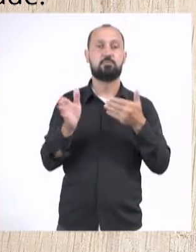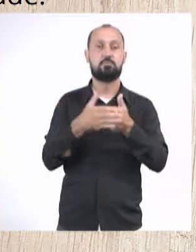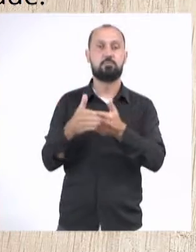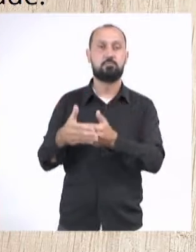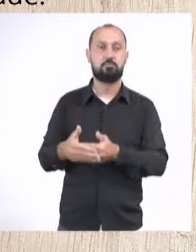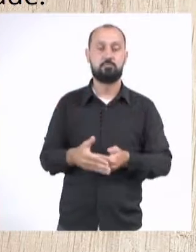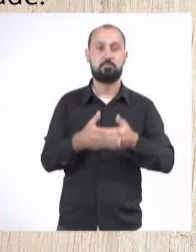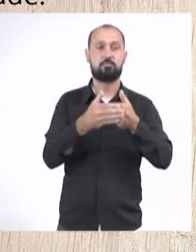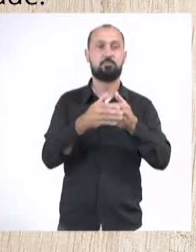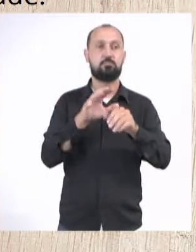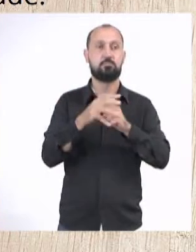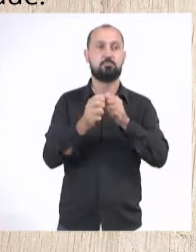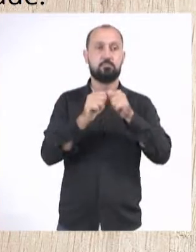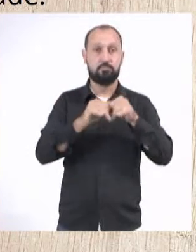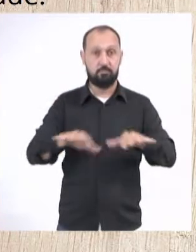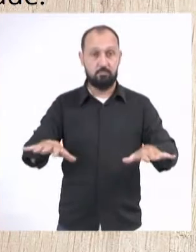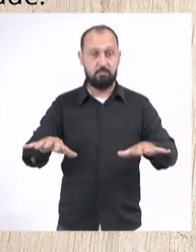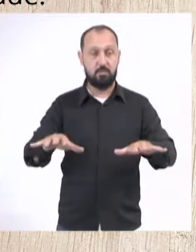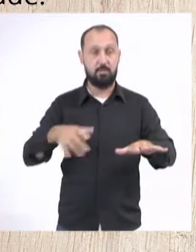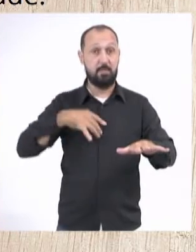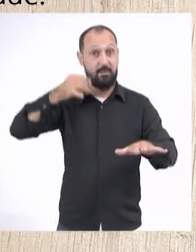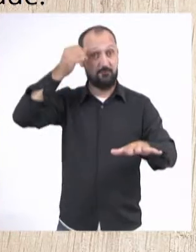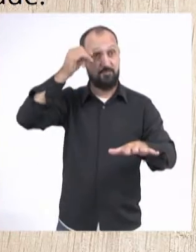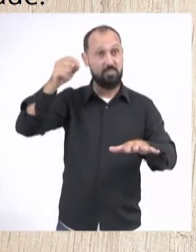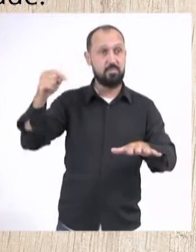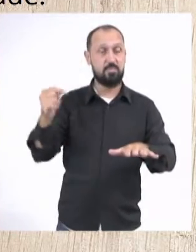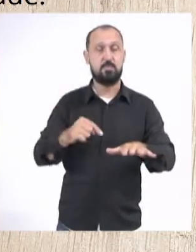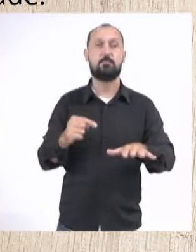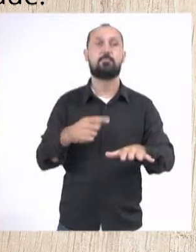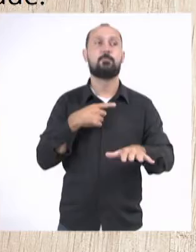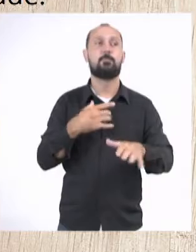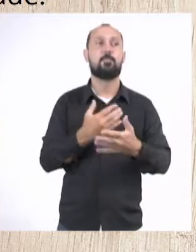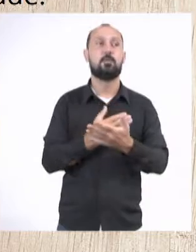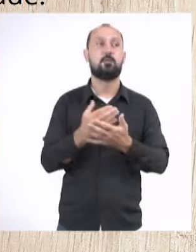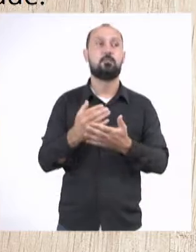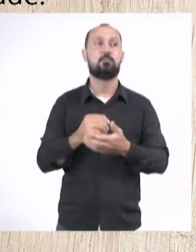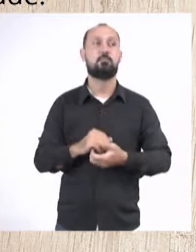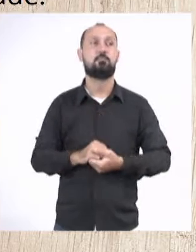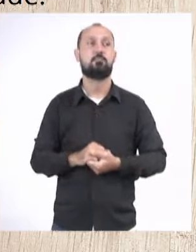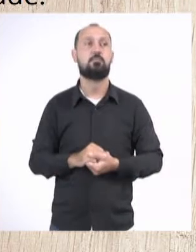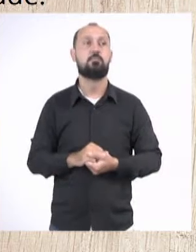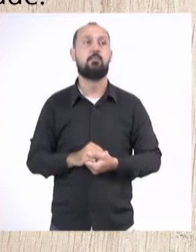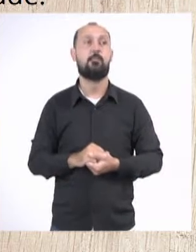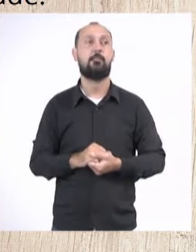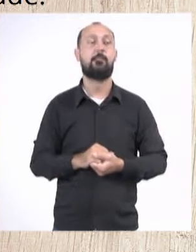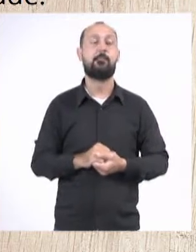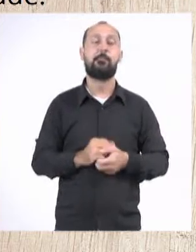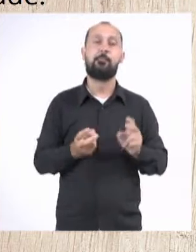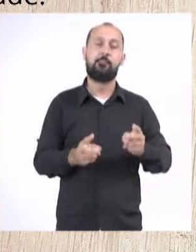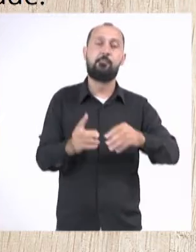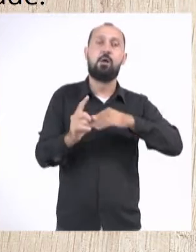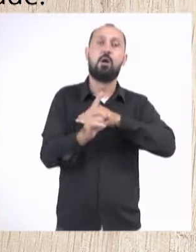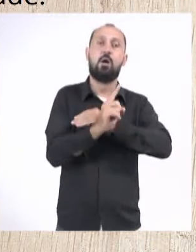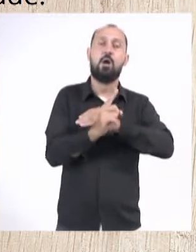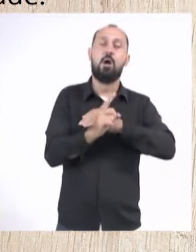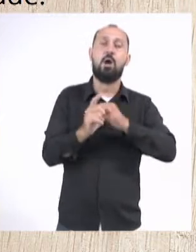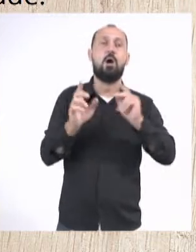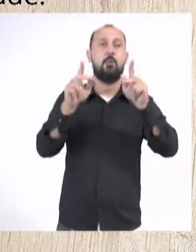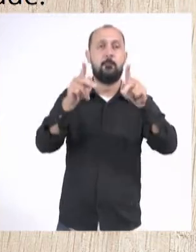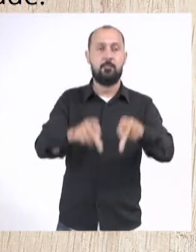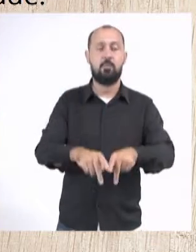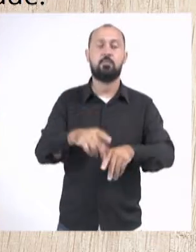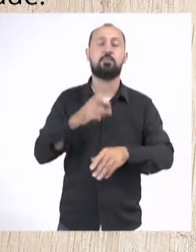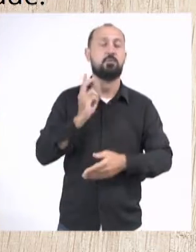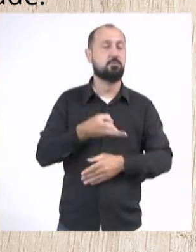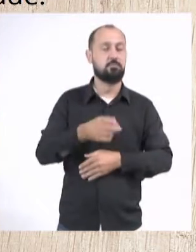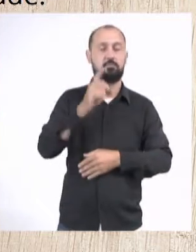combater a disseminação do coronavírus, com vistas a não deixar, né, de atender a população mais